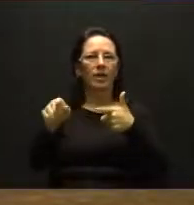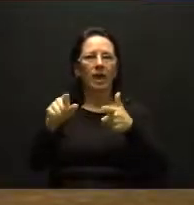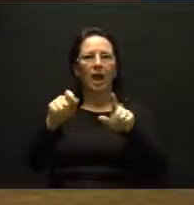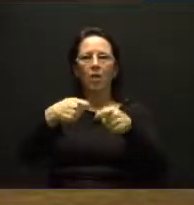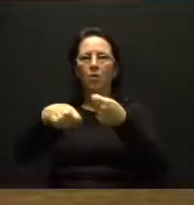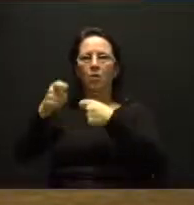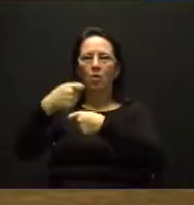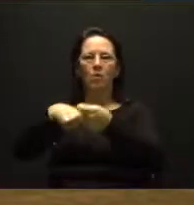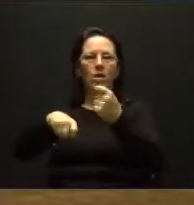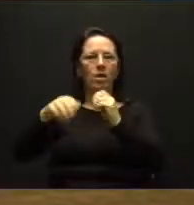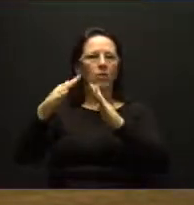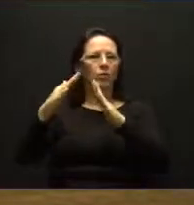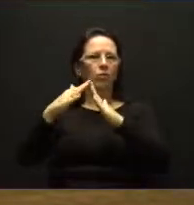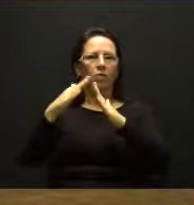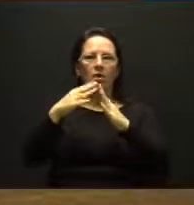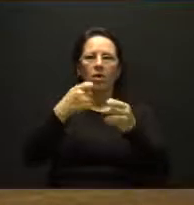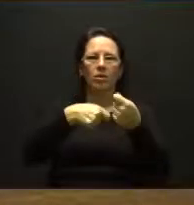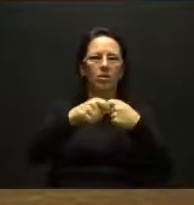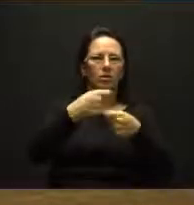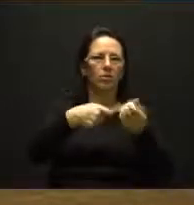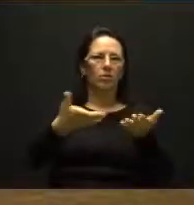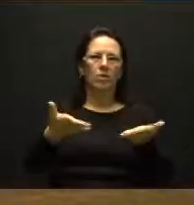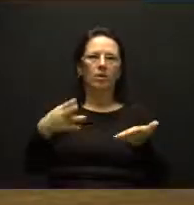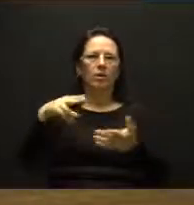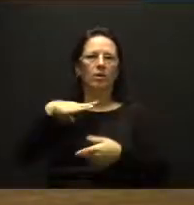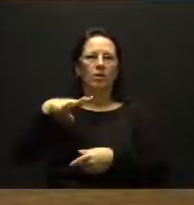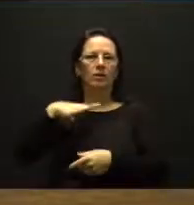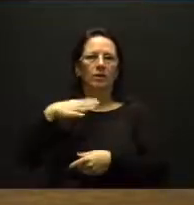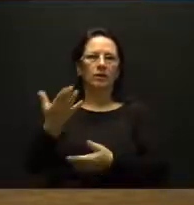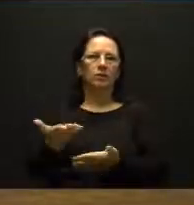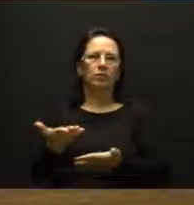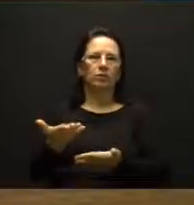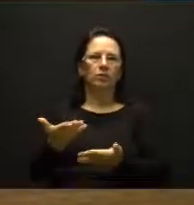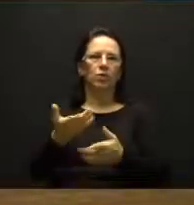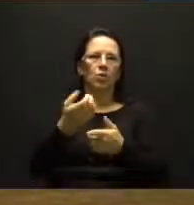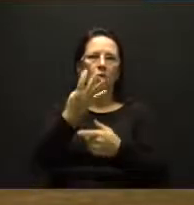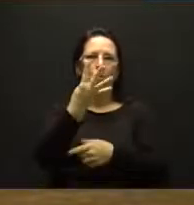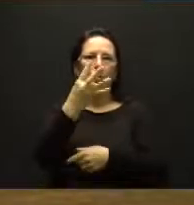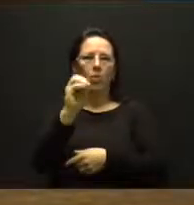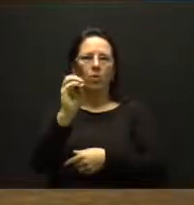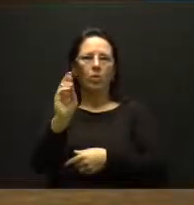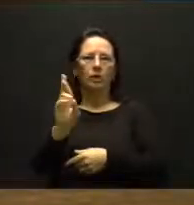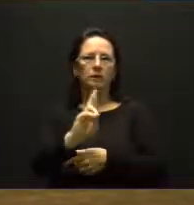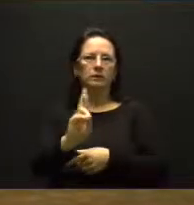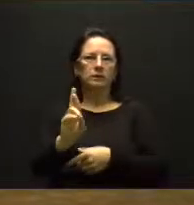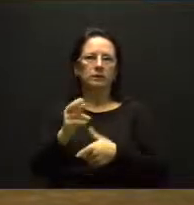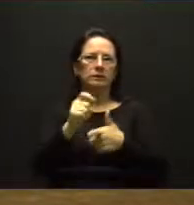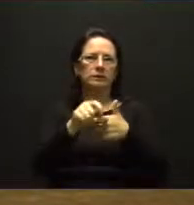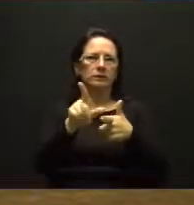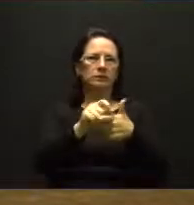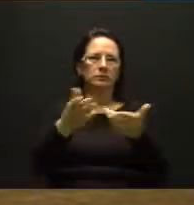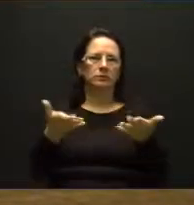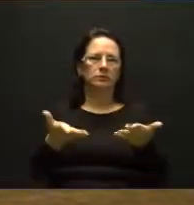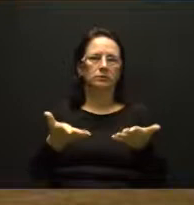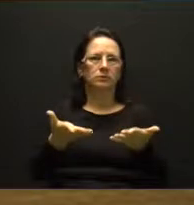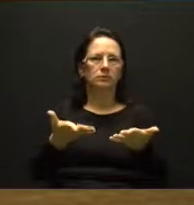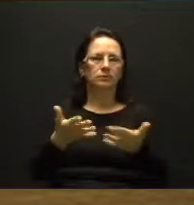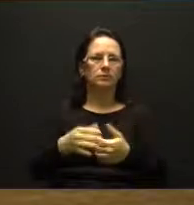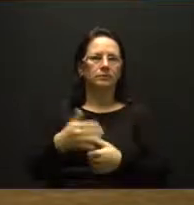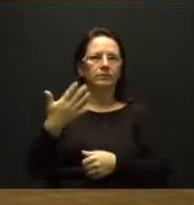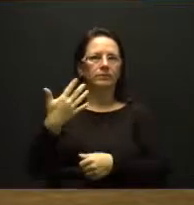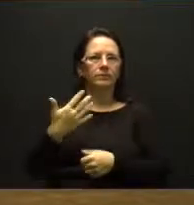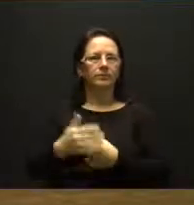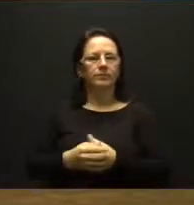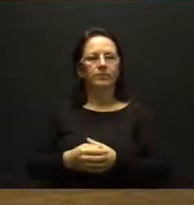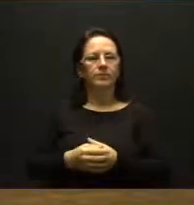residência na cidade de cubatão com 400 reais governo do psdb na área mas